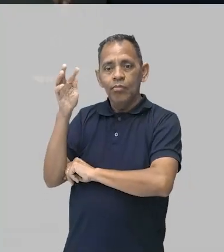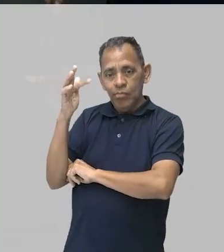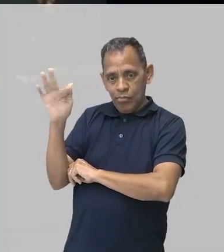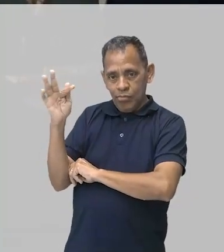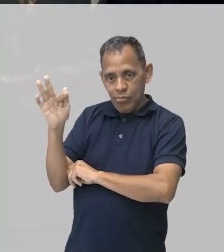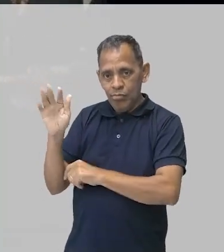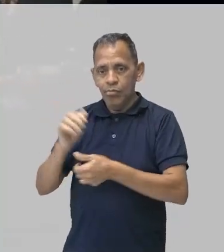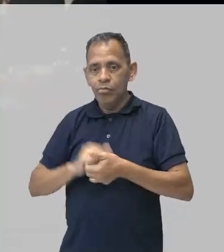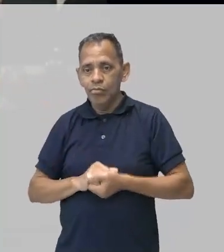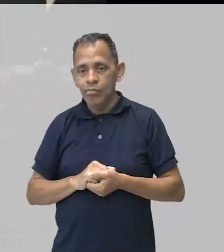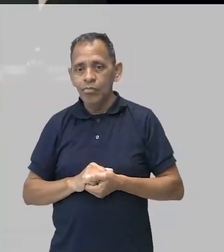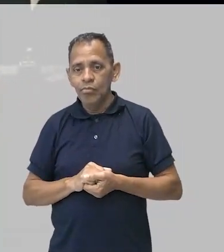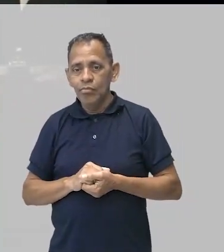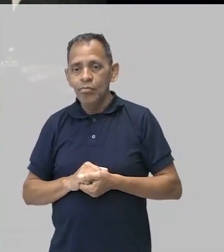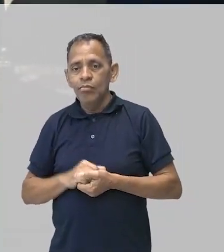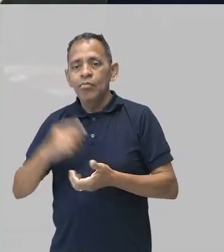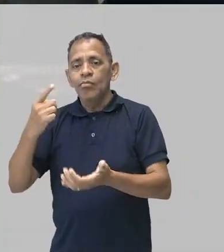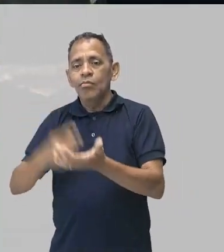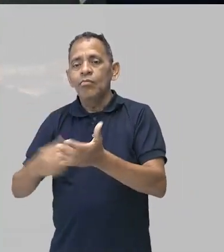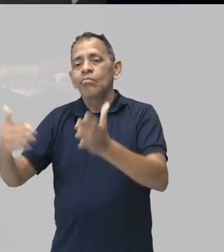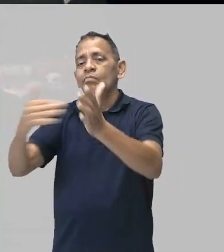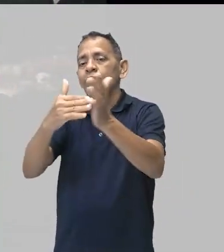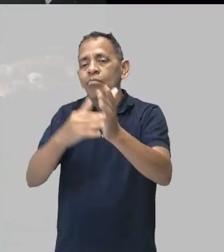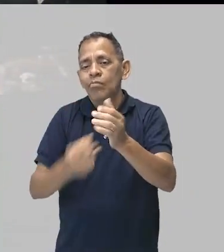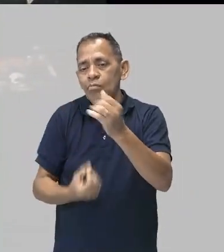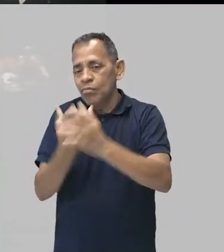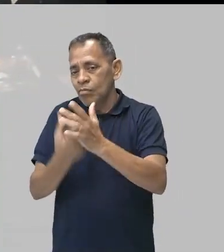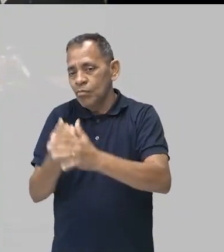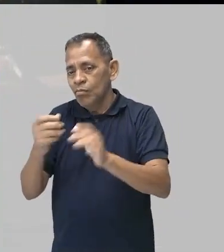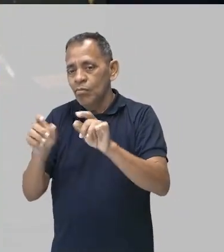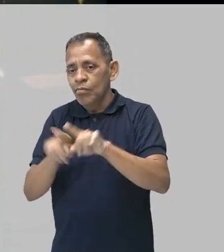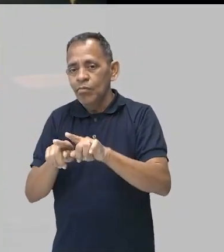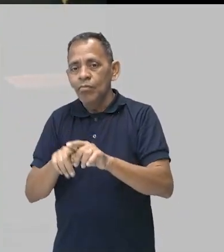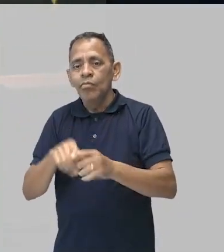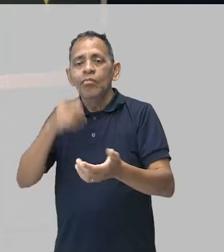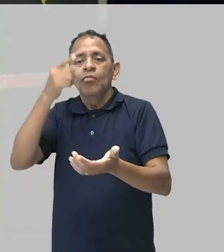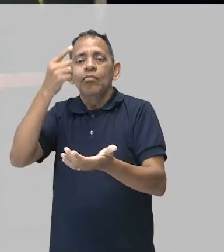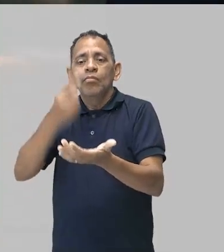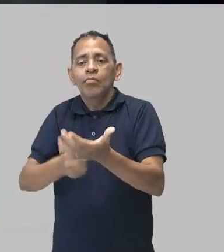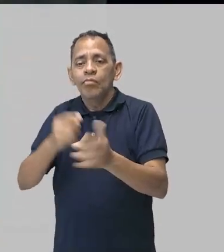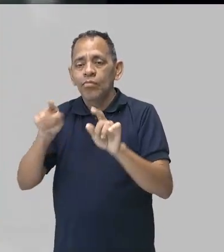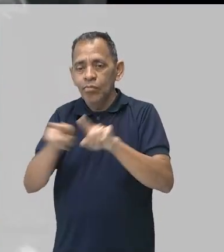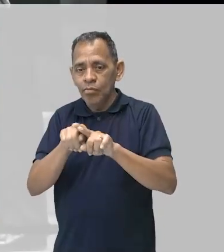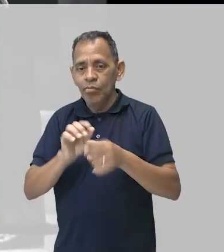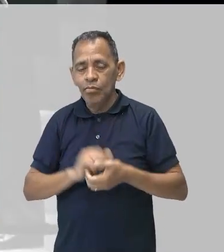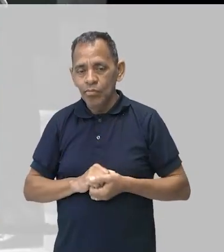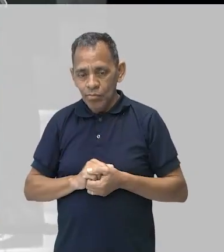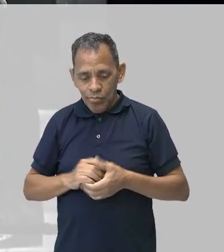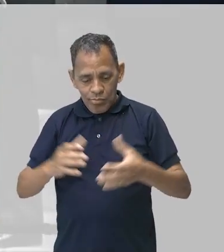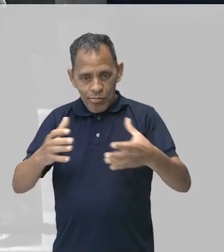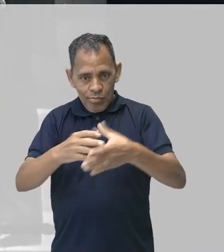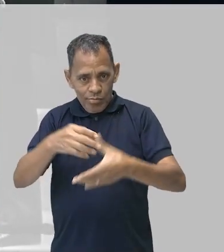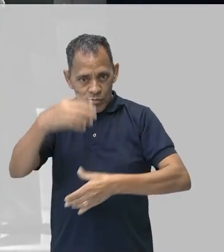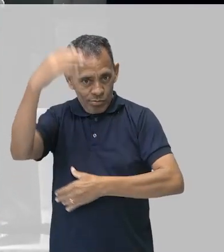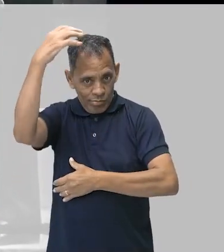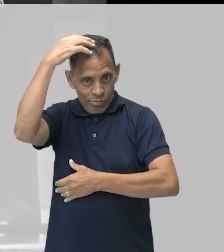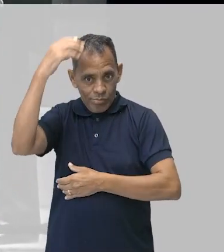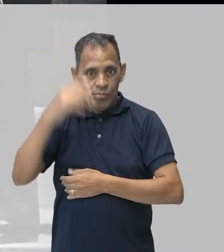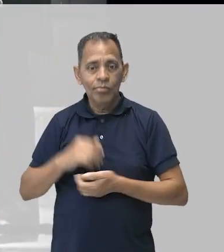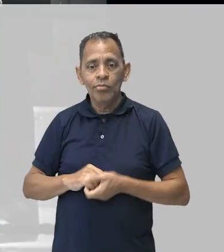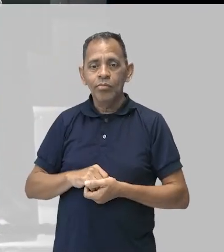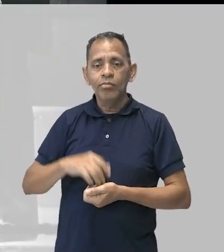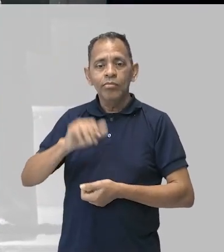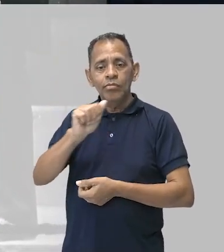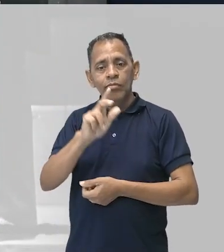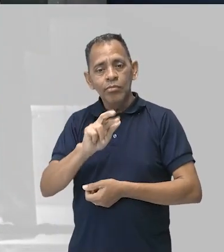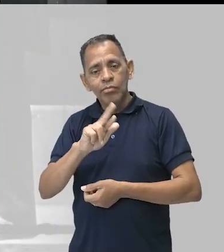europeias vencedoras impediram a criação do prometido Reino Árabe Unificado e estabeleceram mandatos para